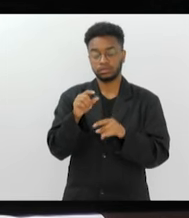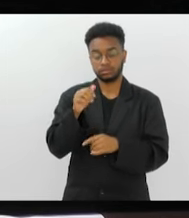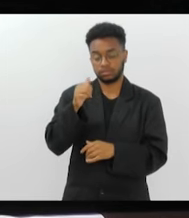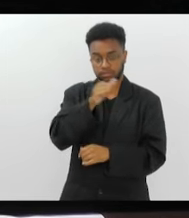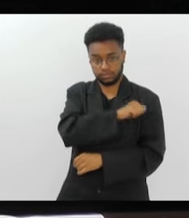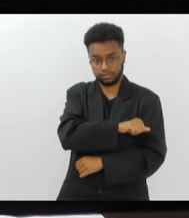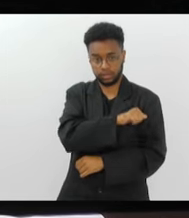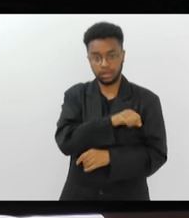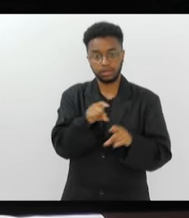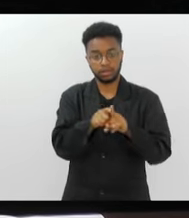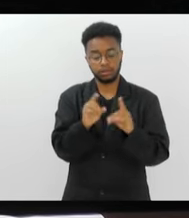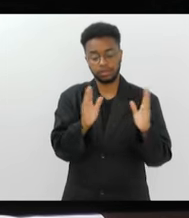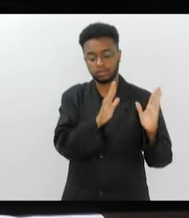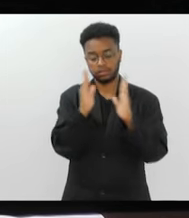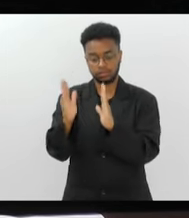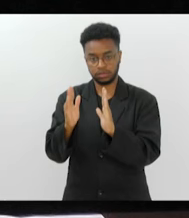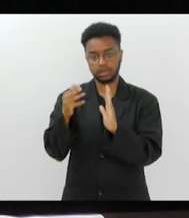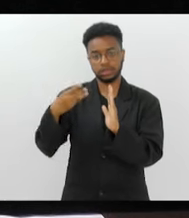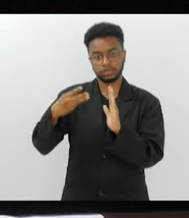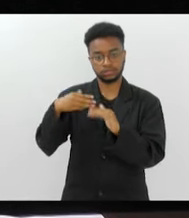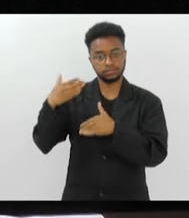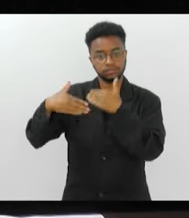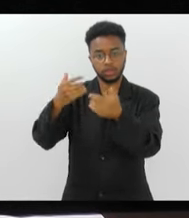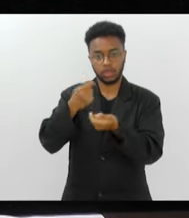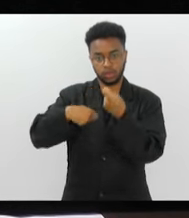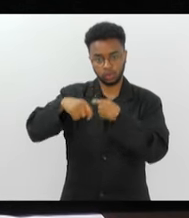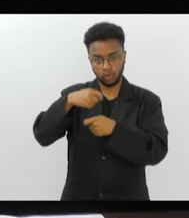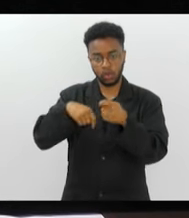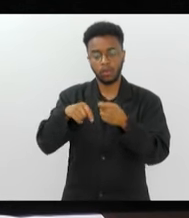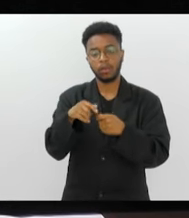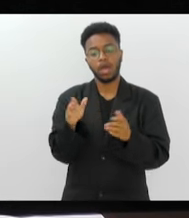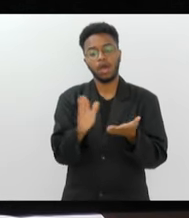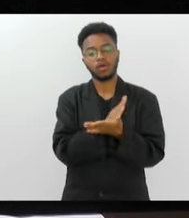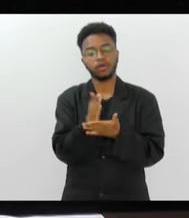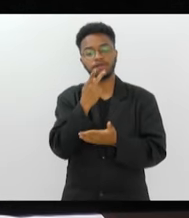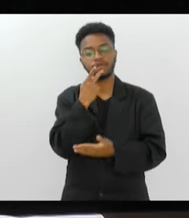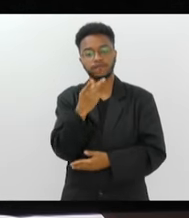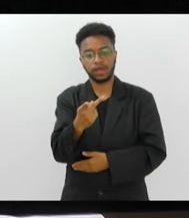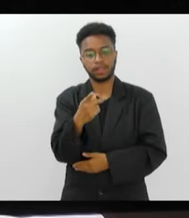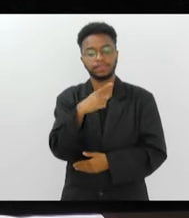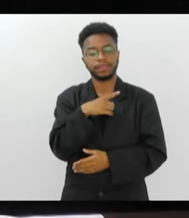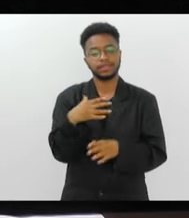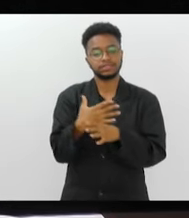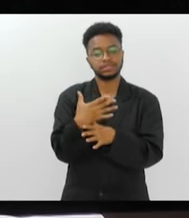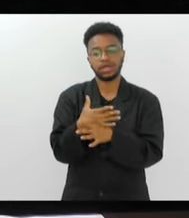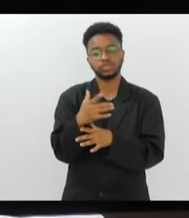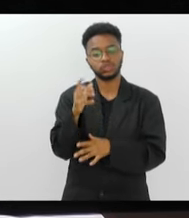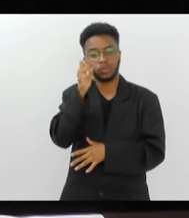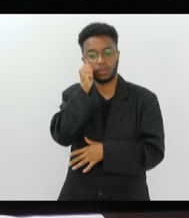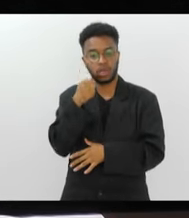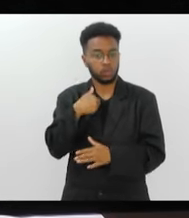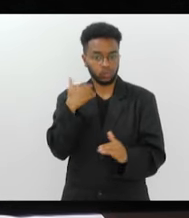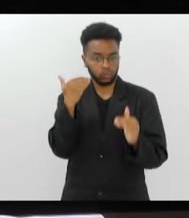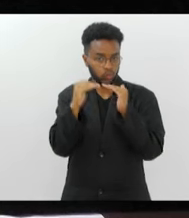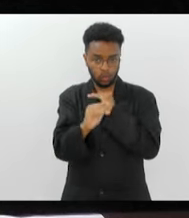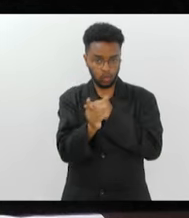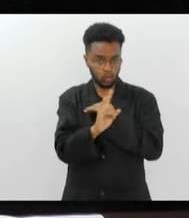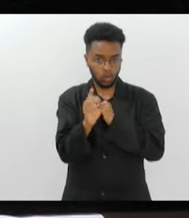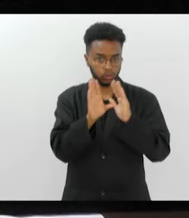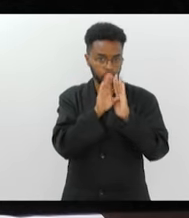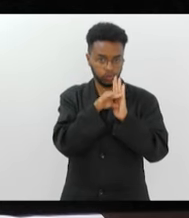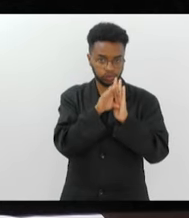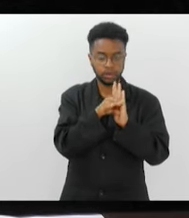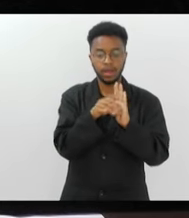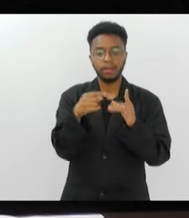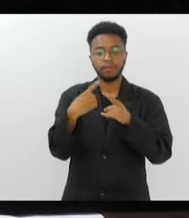chamam de uma fase onde você tem a cidade dormitório, embora eu não concorde com esse conceito, porque o